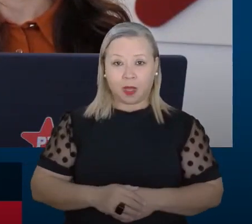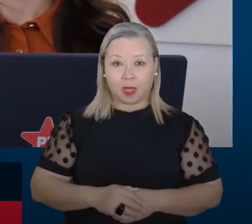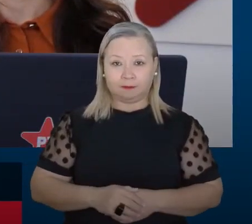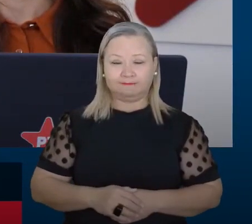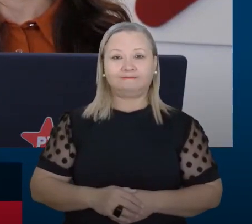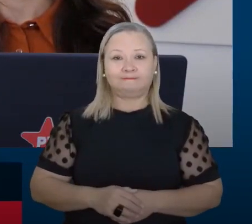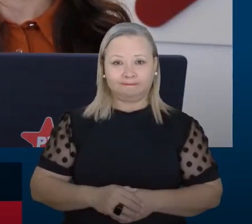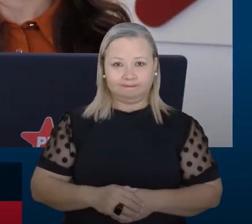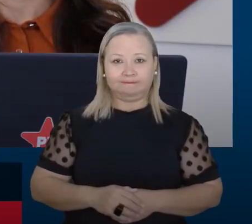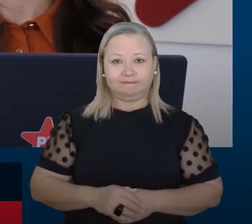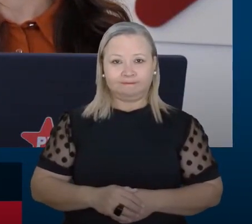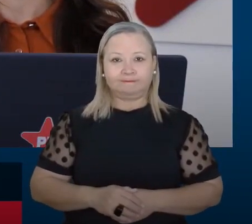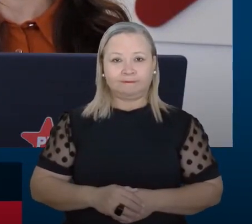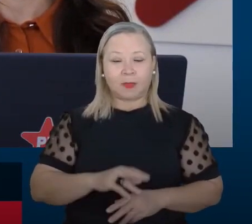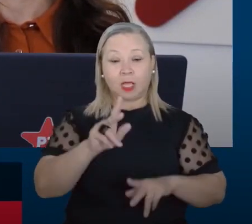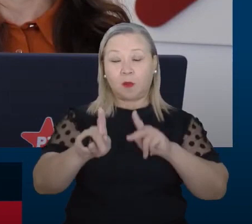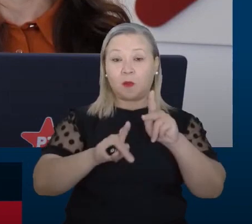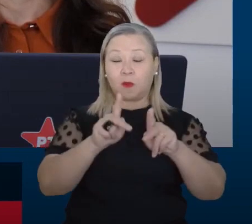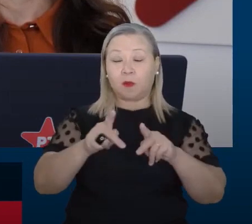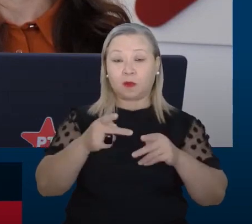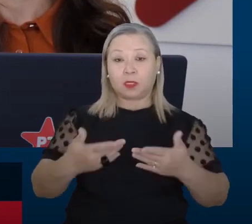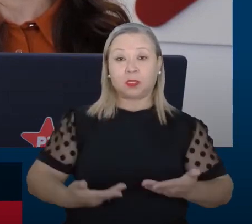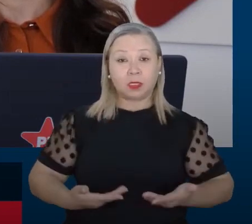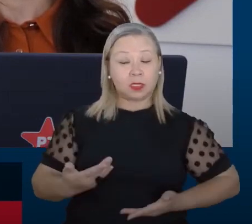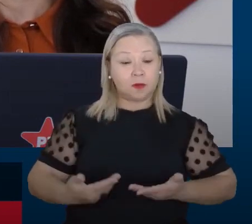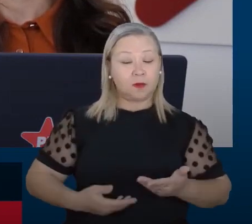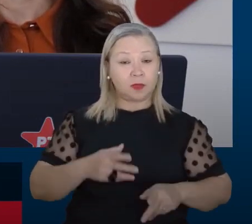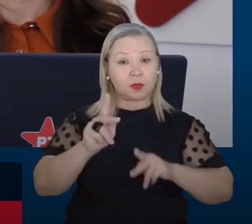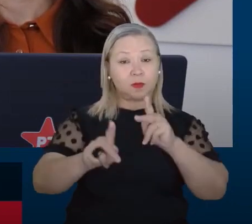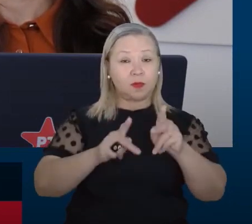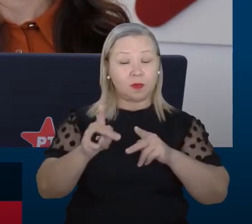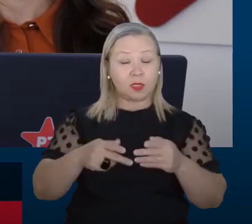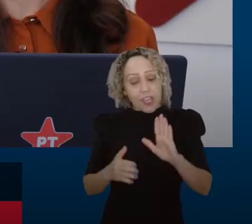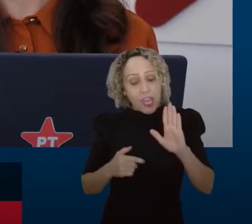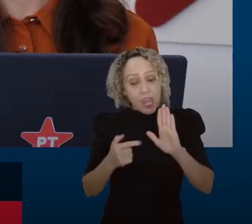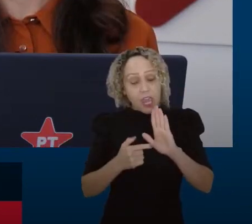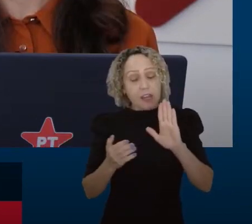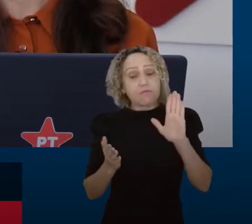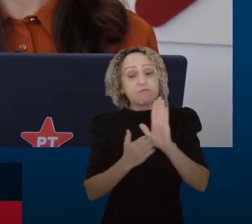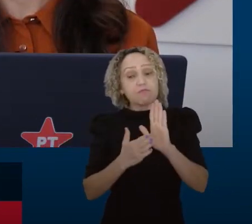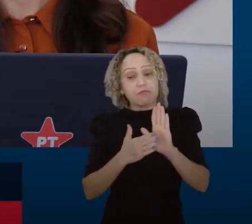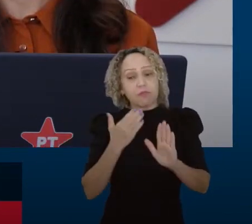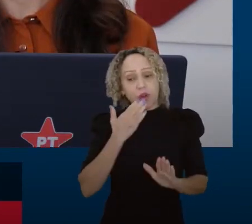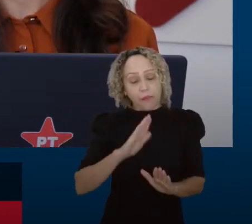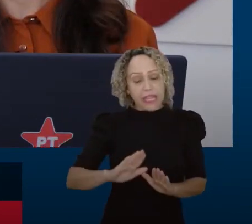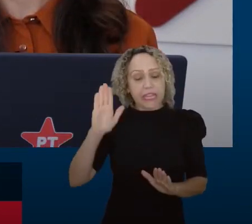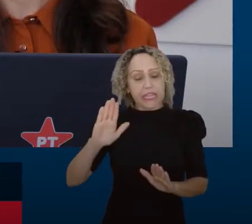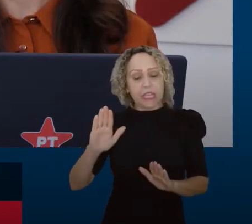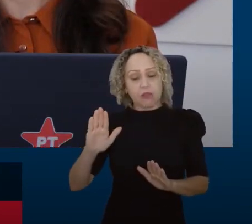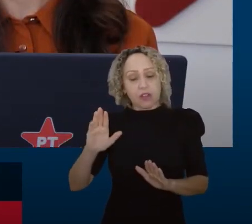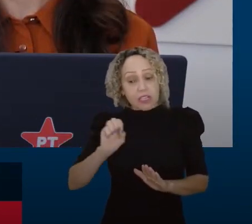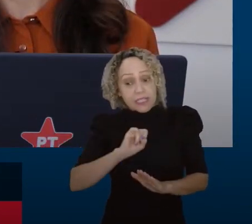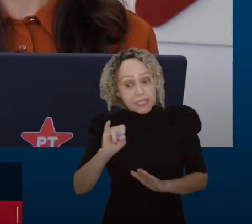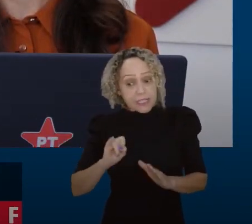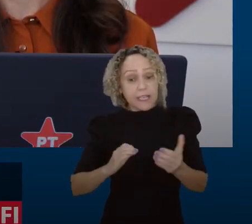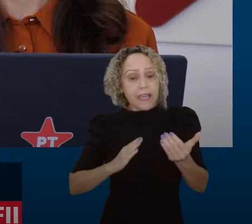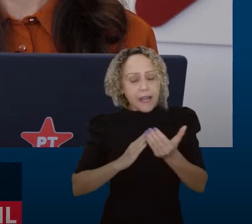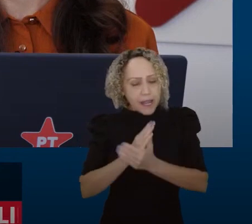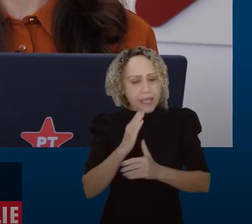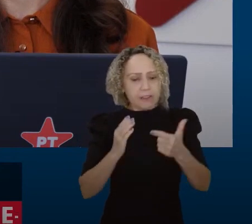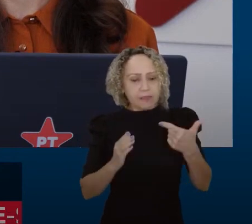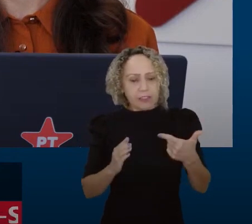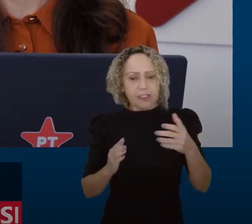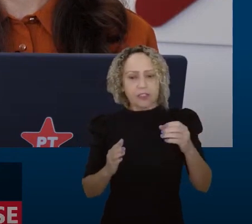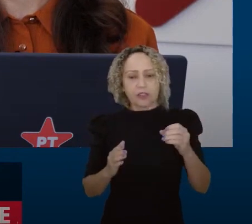serviço à população que mais precisa, que é a população carente que vive no extremo desse país. Então, assim, para nós, esse